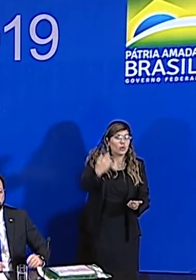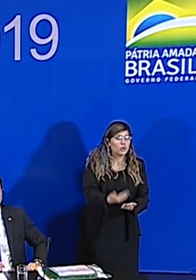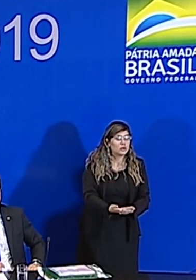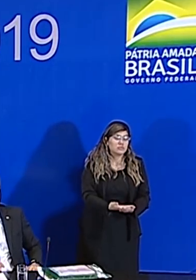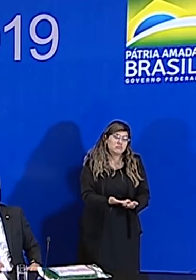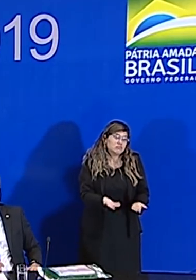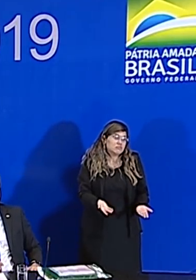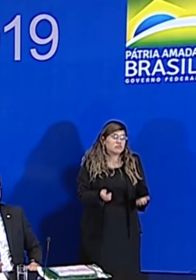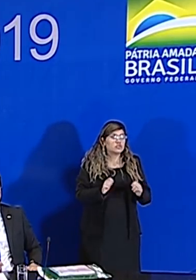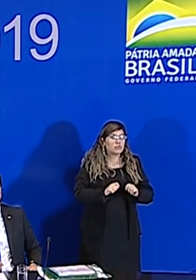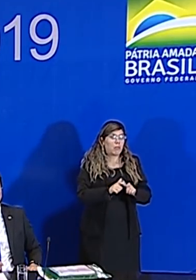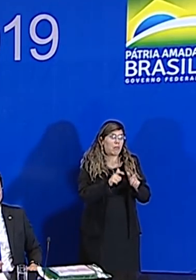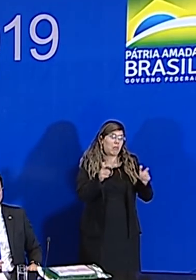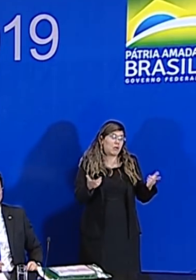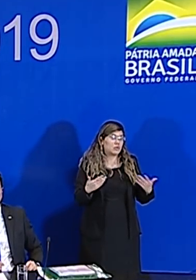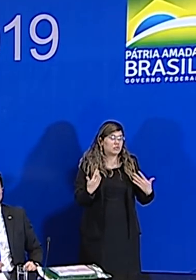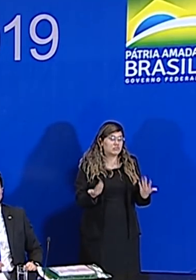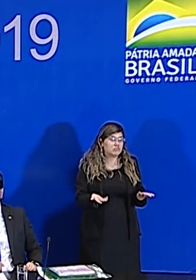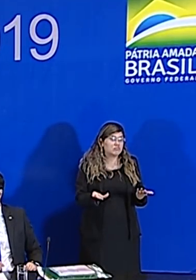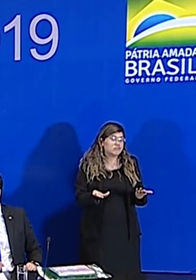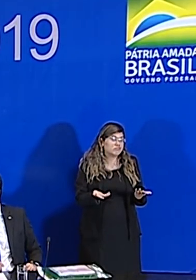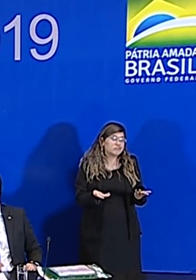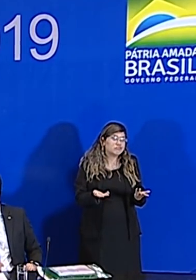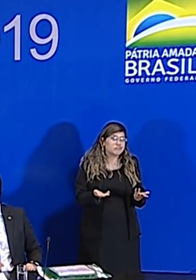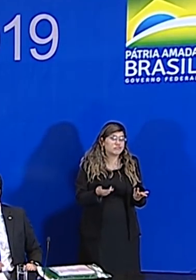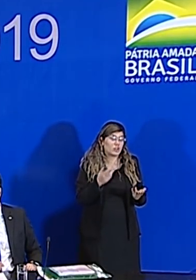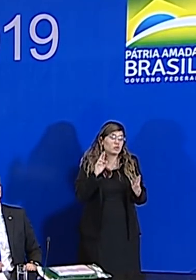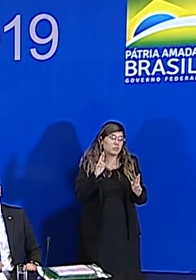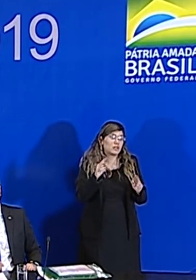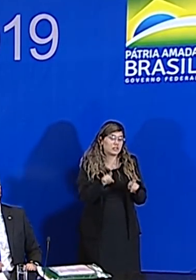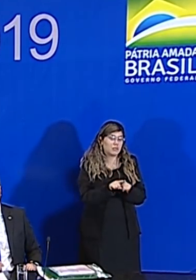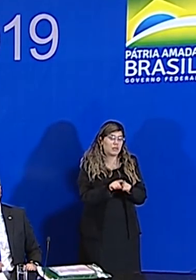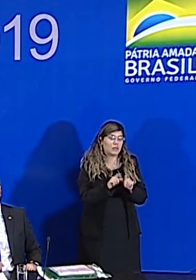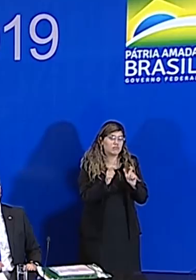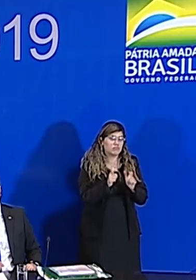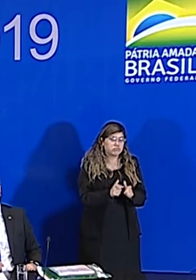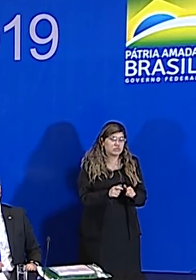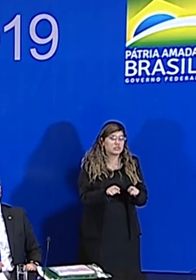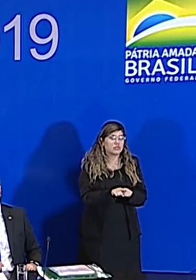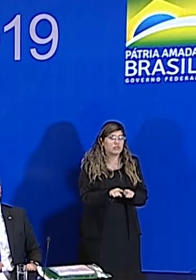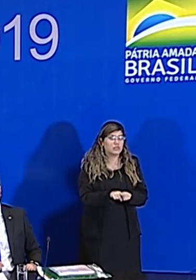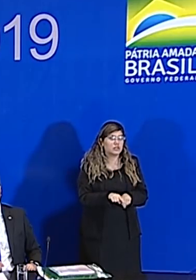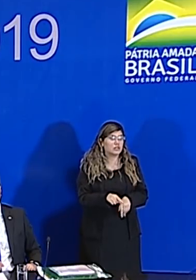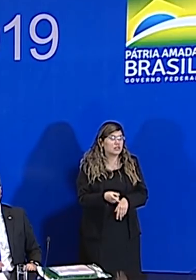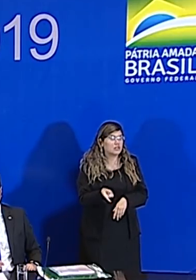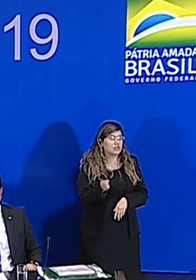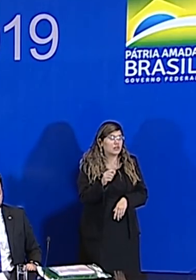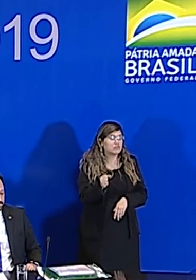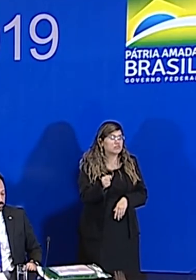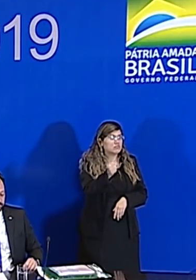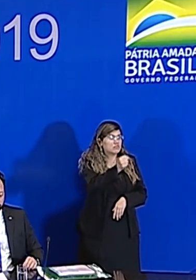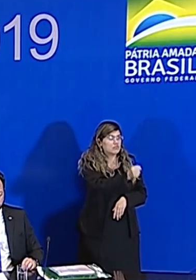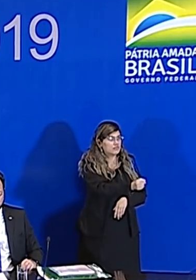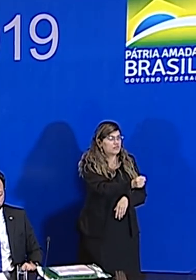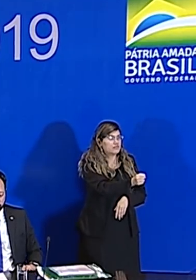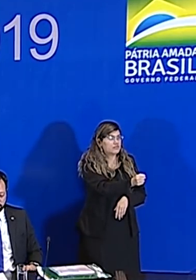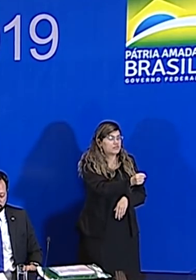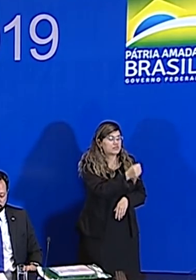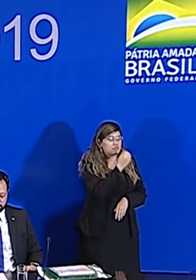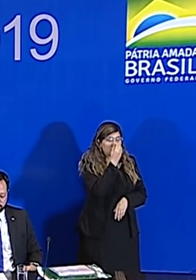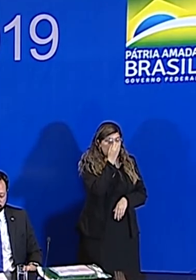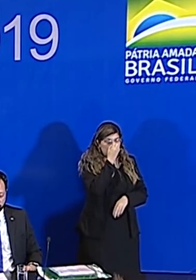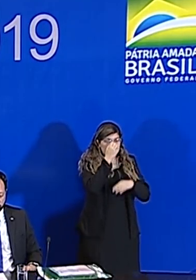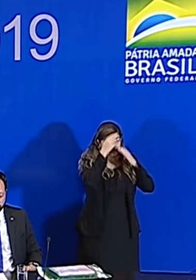Tem que ser um pouco maior, né? Espero que seja baixo também. Gente, o microfone. Tem uma pessoa lá atrás que está na frente para